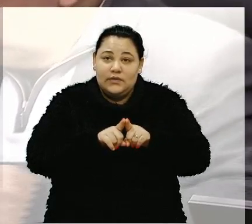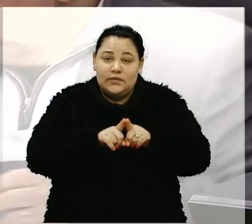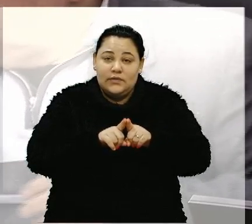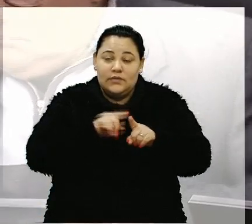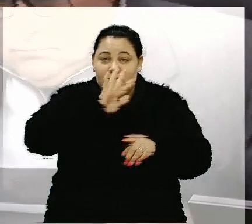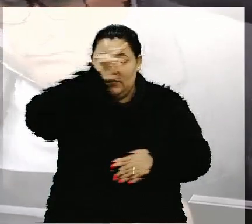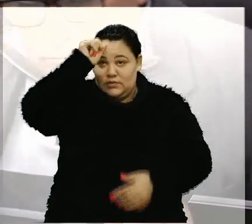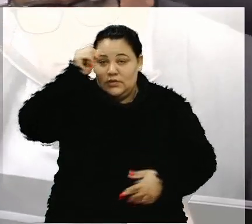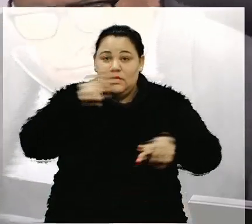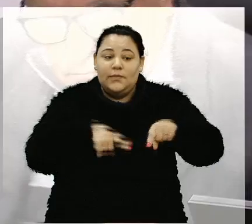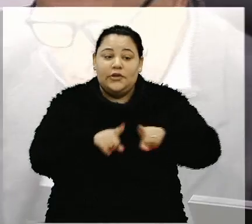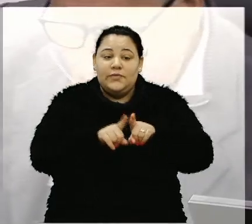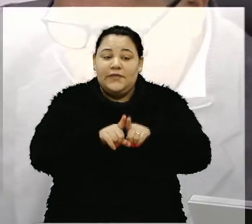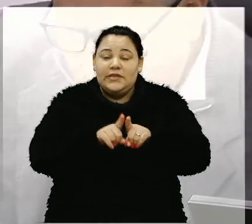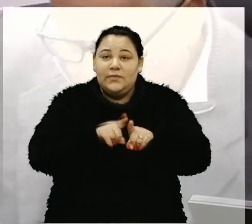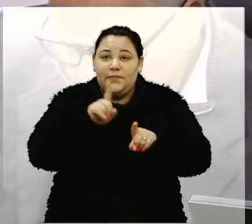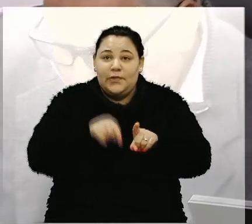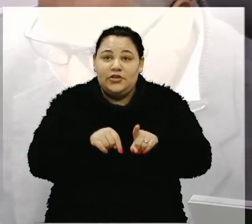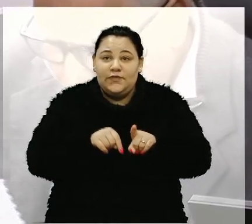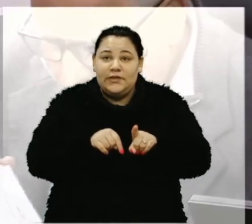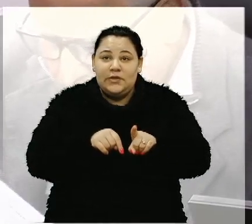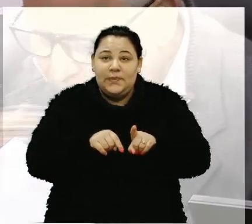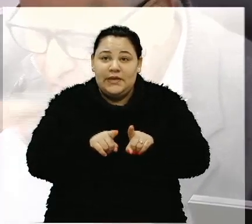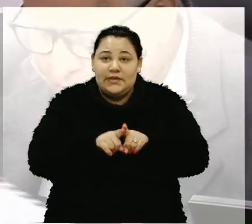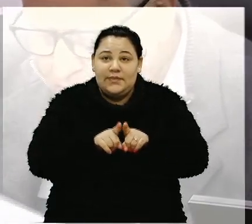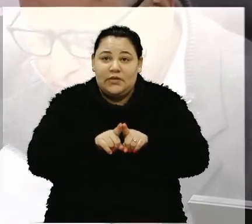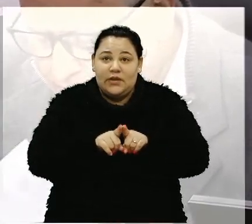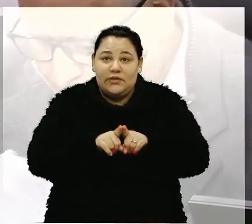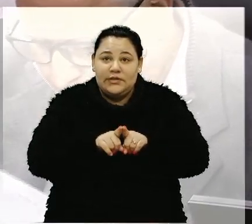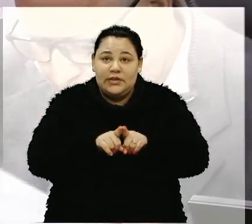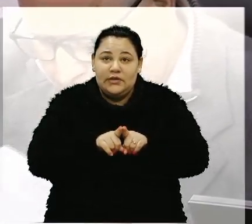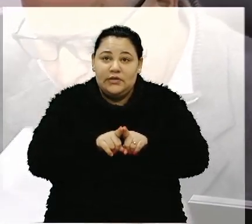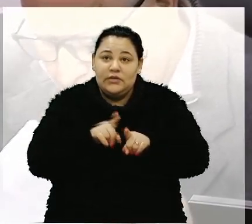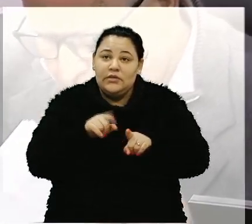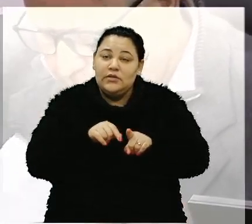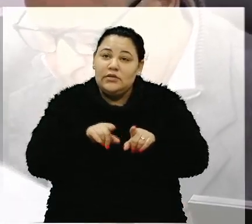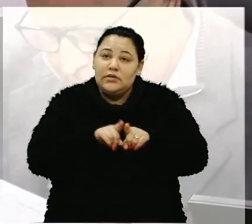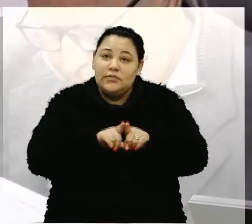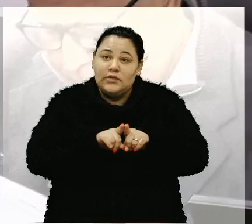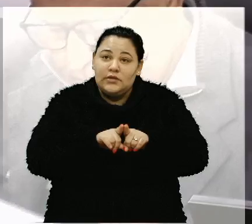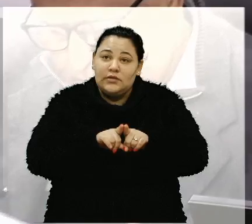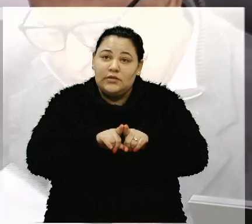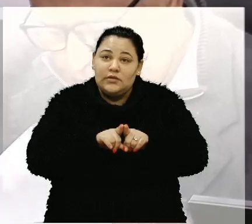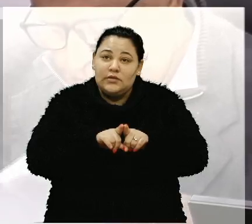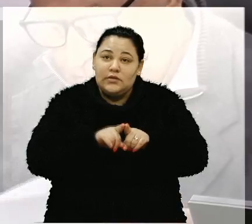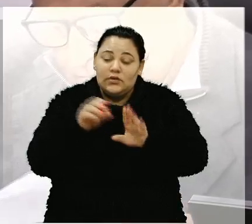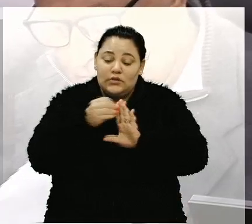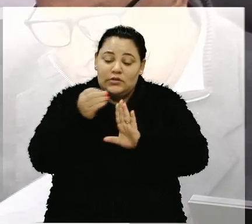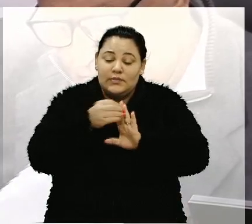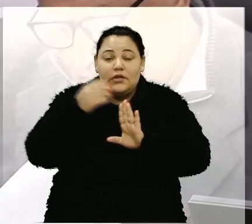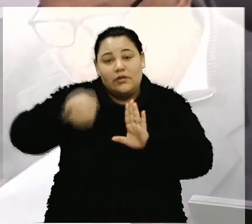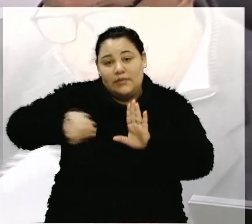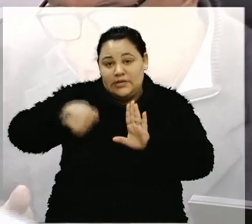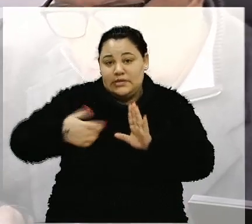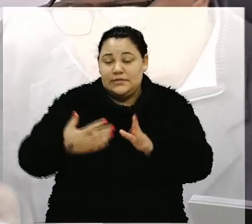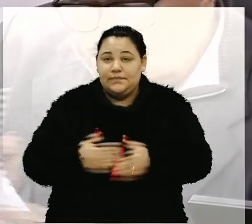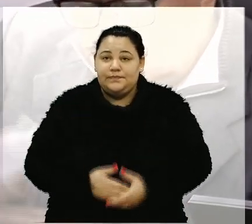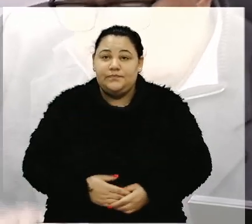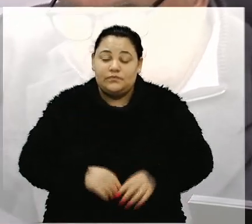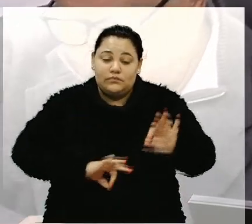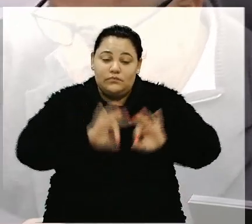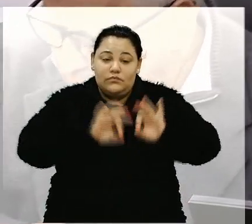Município e a Lei de Responsabilidade Fiscal. Além disso, constatou-se que o projeto é viável e cumpre as premissas orçamentárias necessárias. O projeto